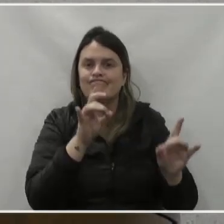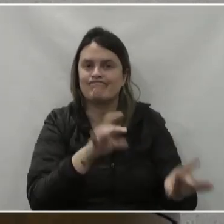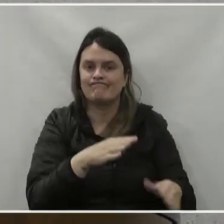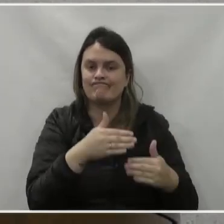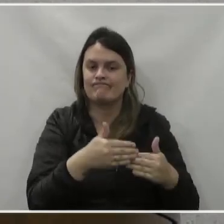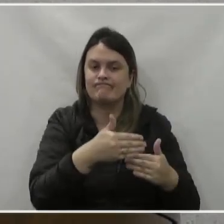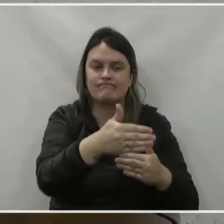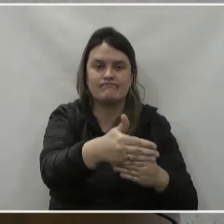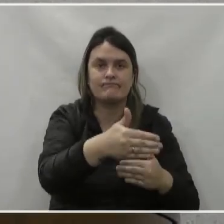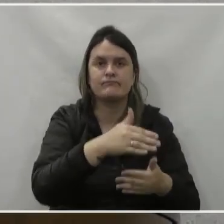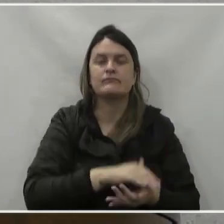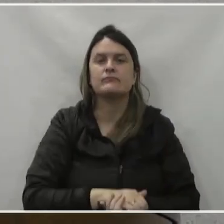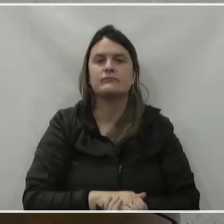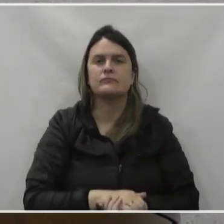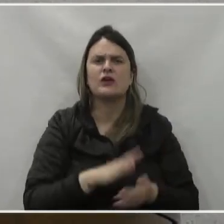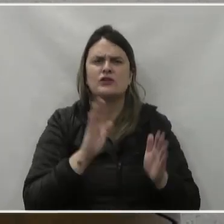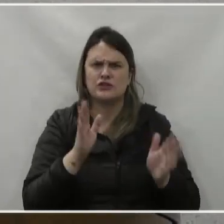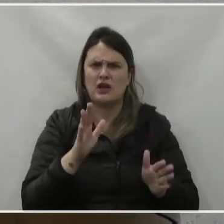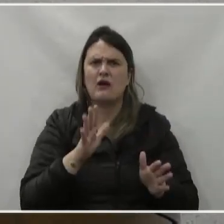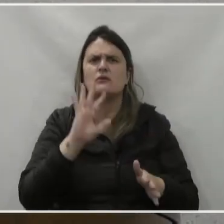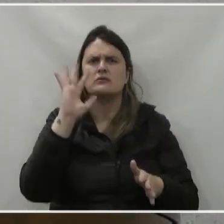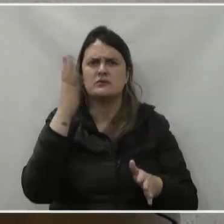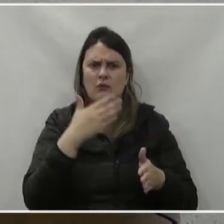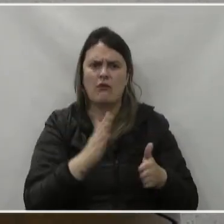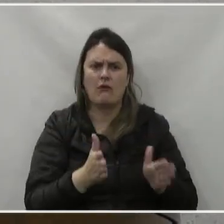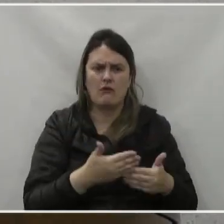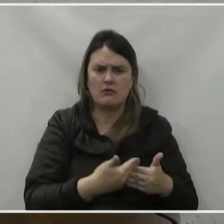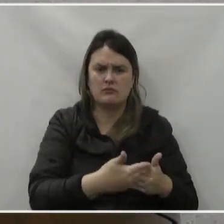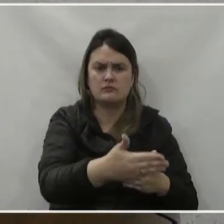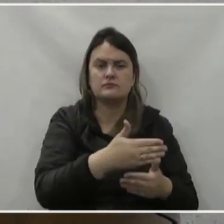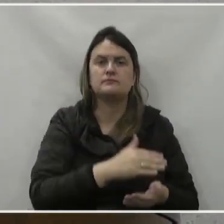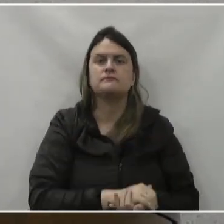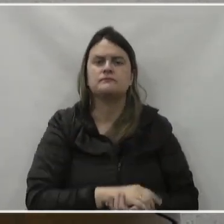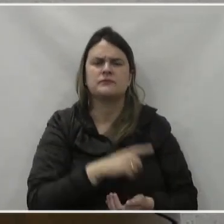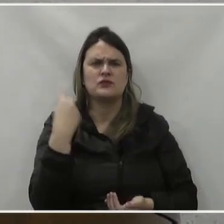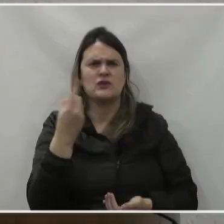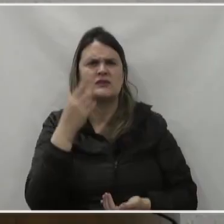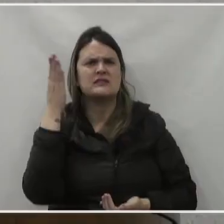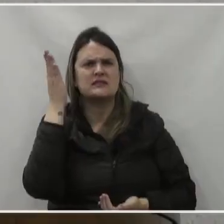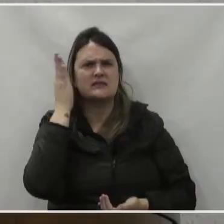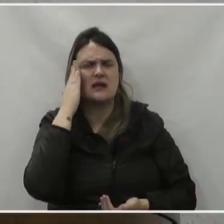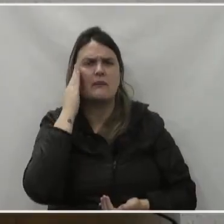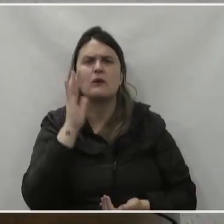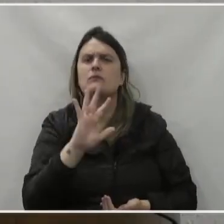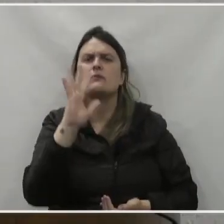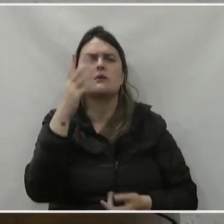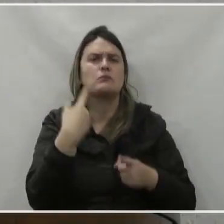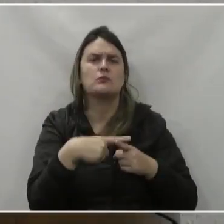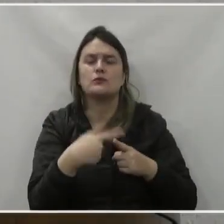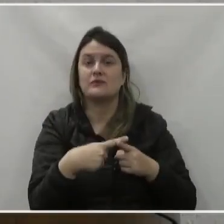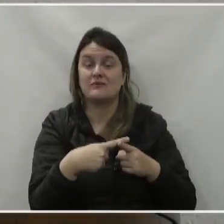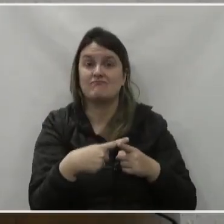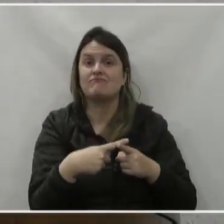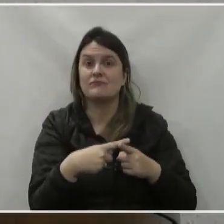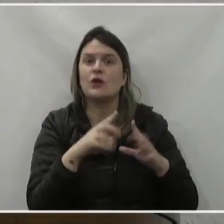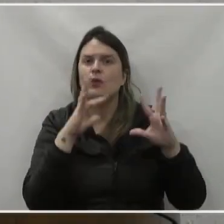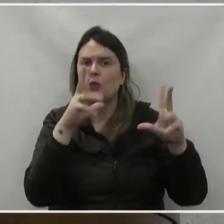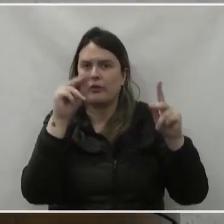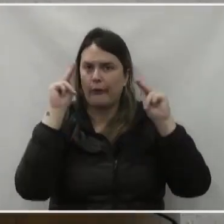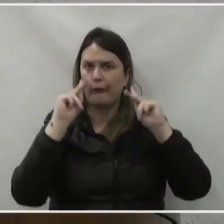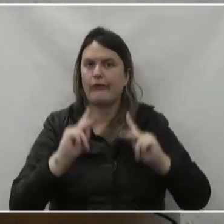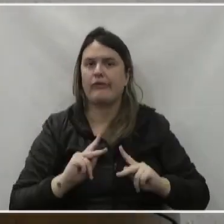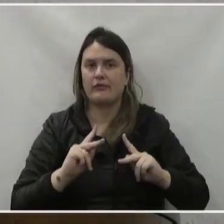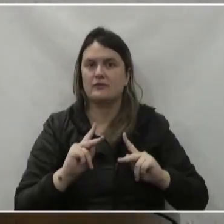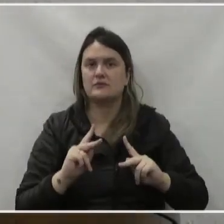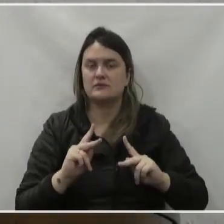logo depois. Nós já tivemos caso agora, né? Sabemos que isso acontece por motivos que todos